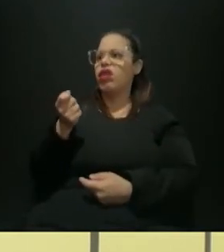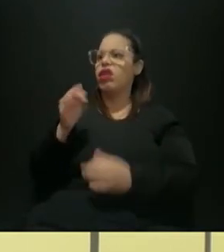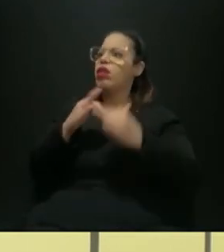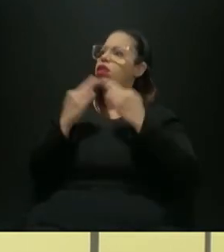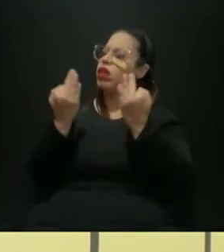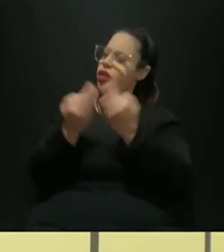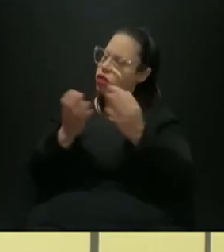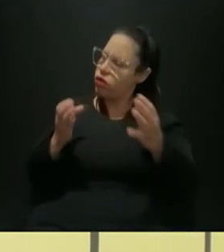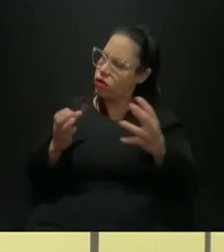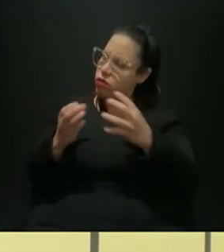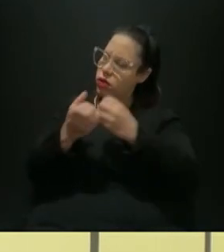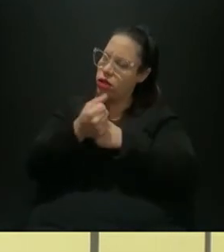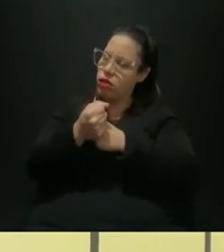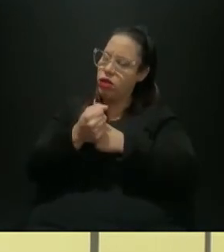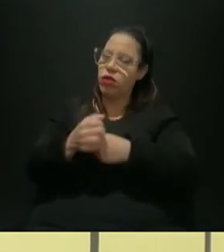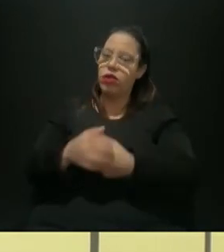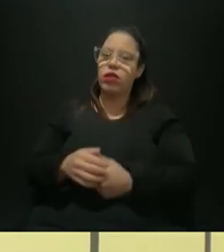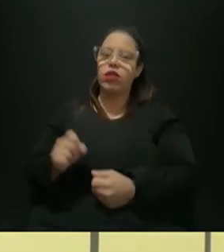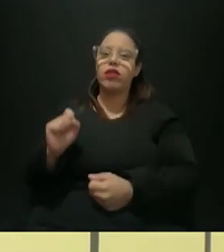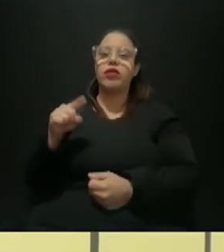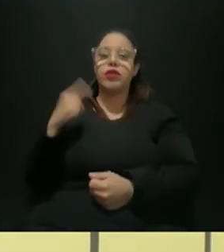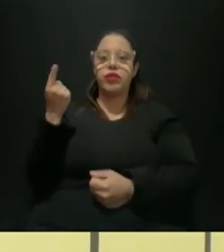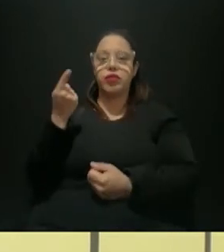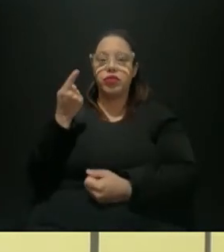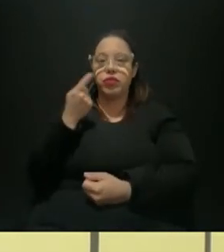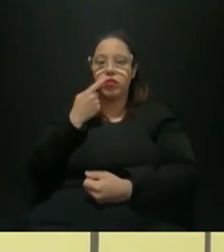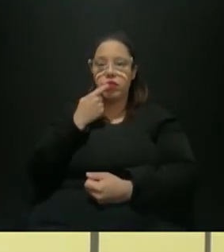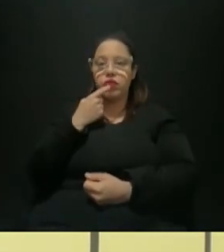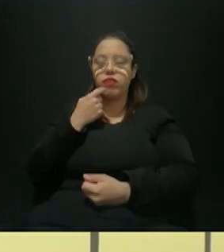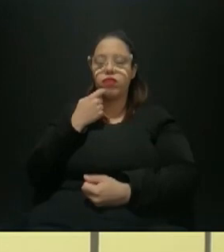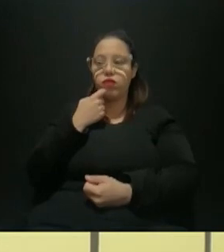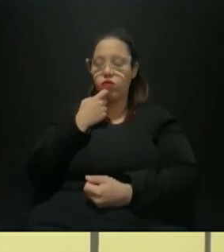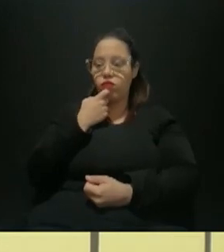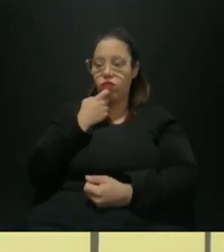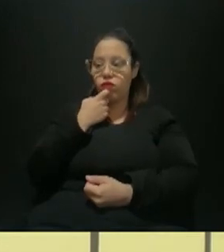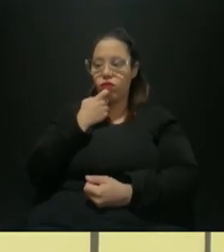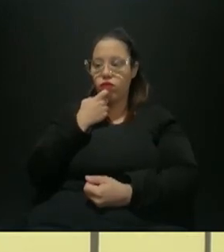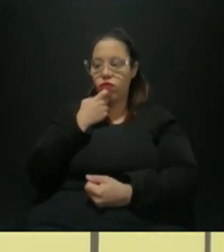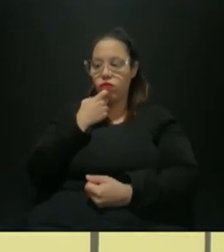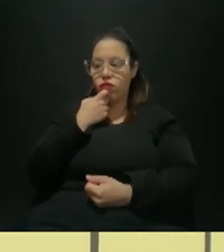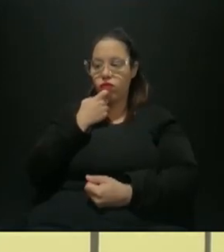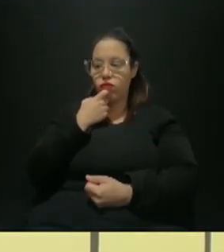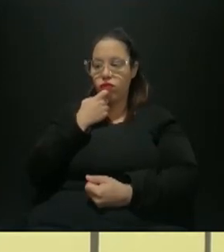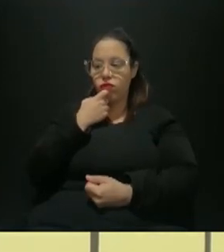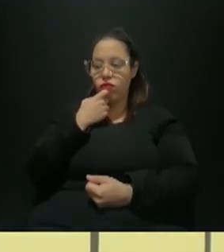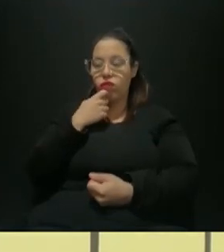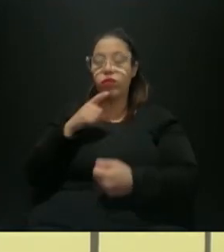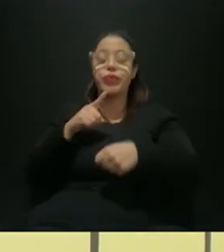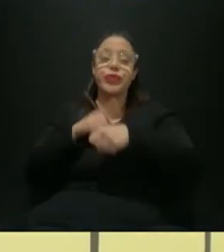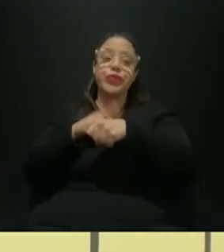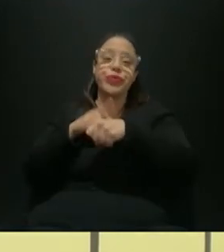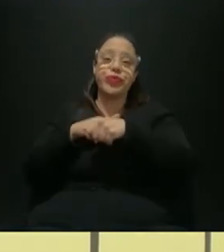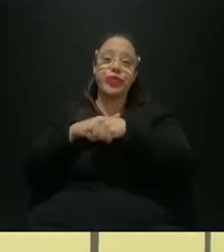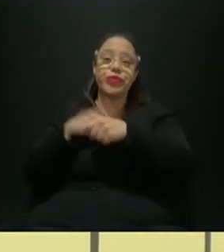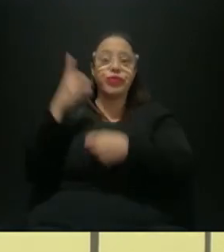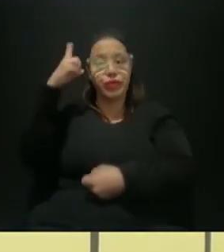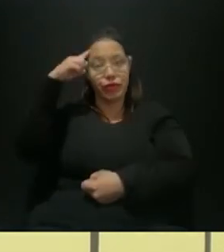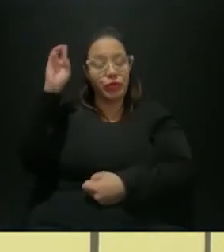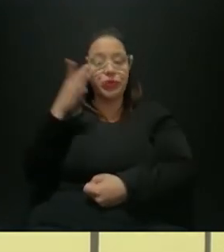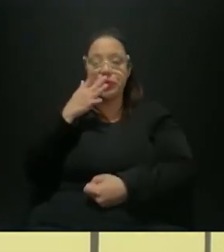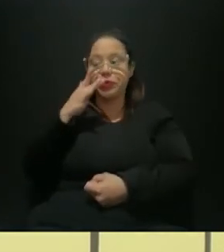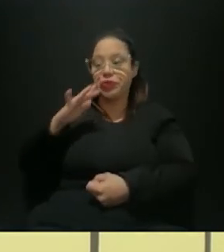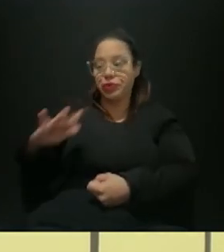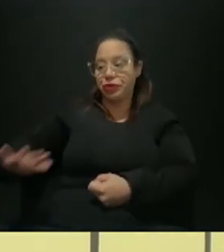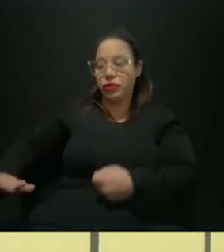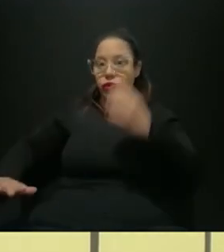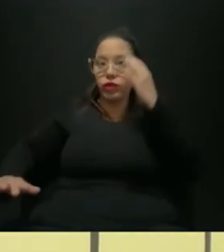né? E existe algo que perpassa nesse cotidiano, que às vezes muitas crianças pequenas têm a